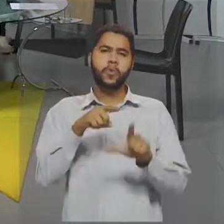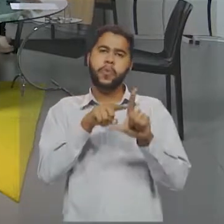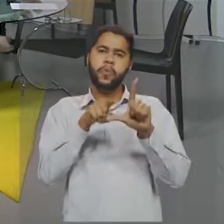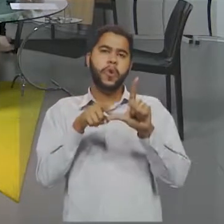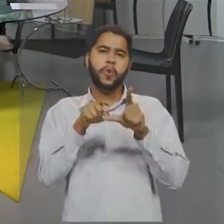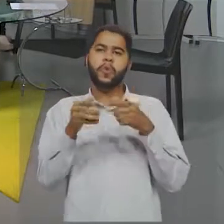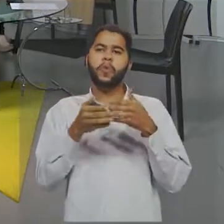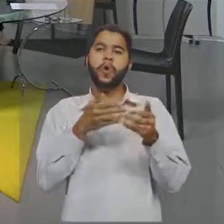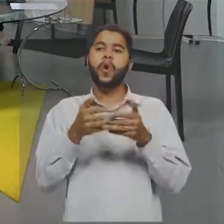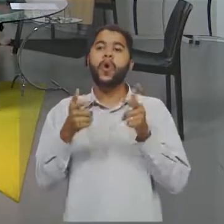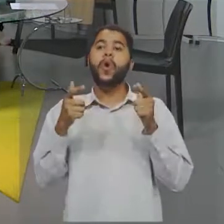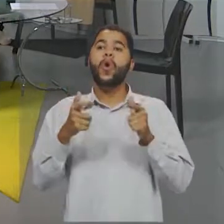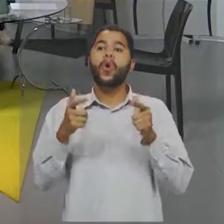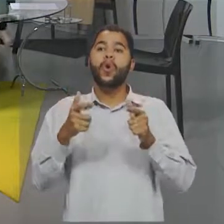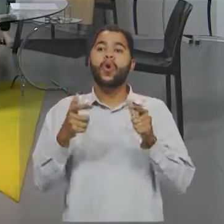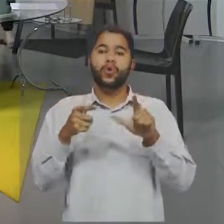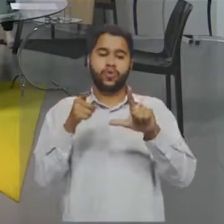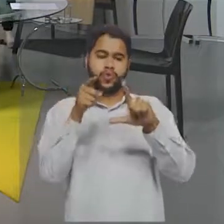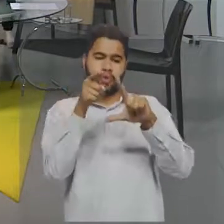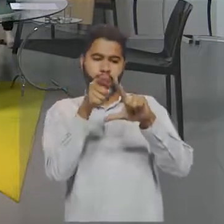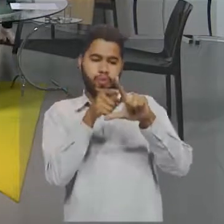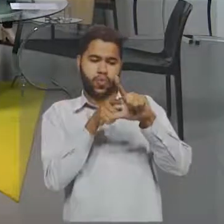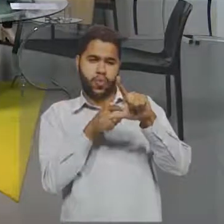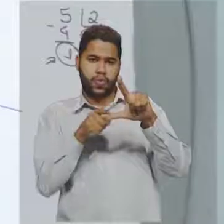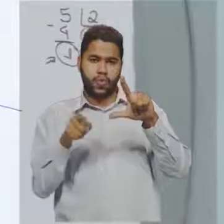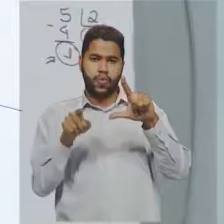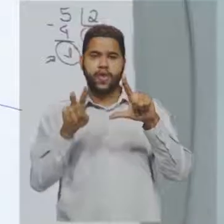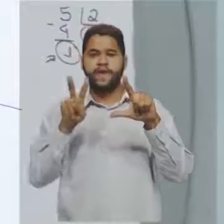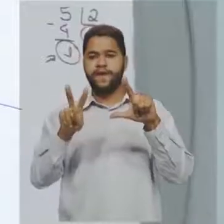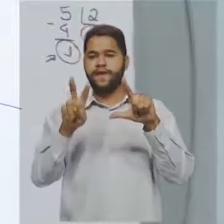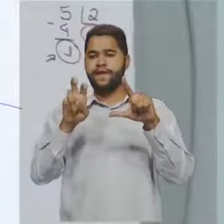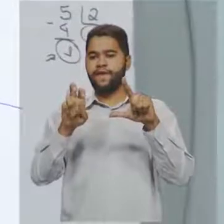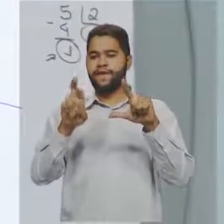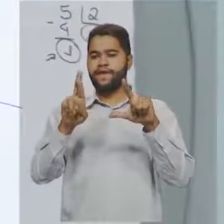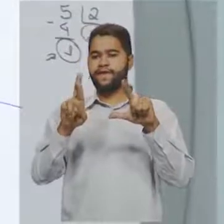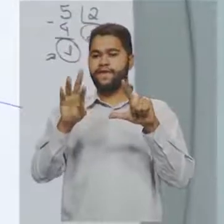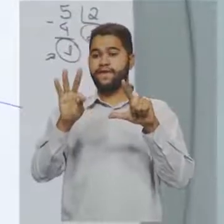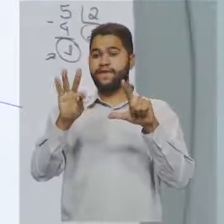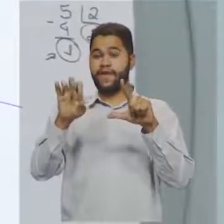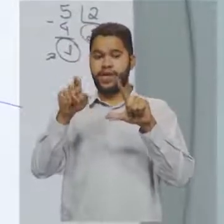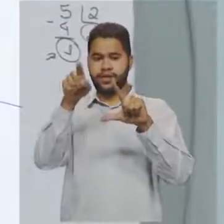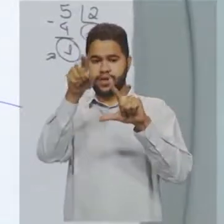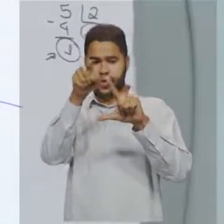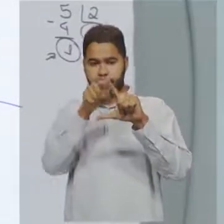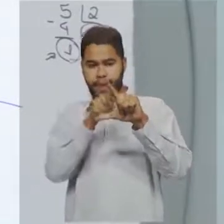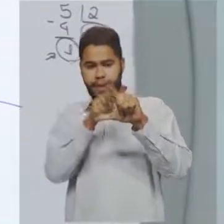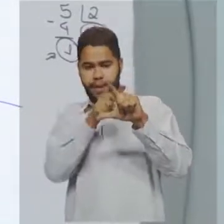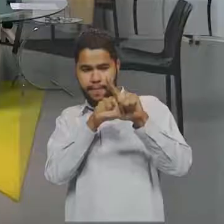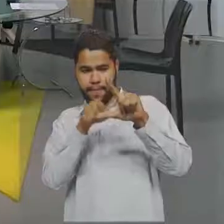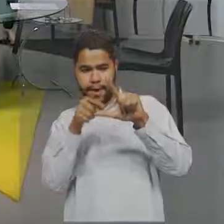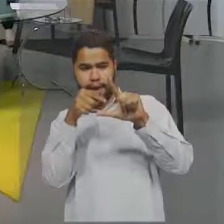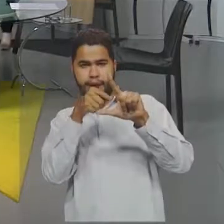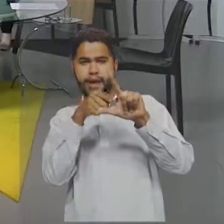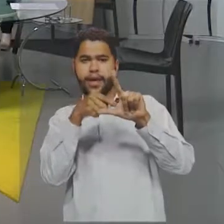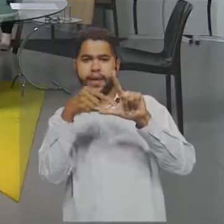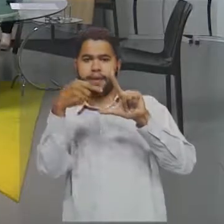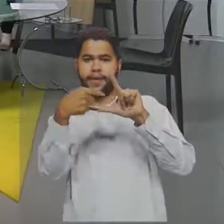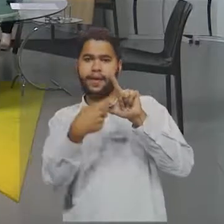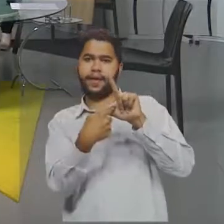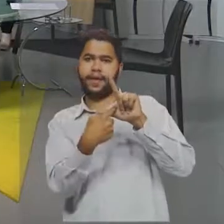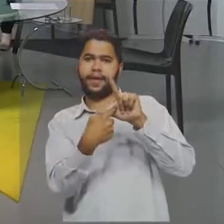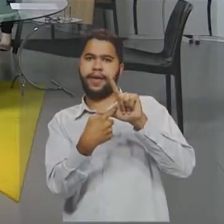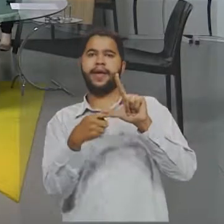aonde que é o vértice? É aqui. Então, o vértice é o encontro das duas semirretas. Então,